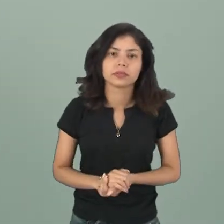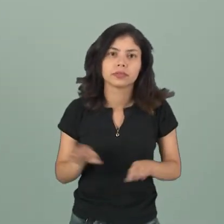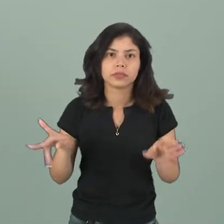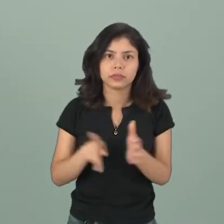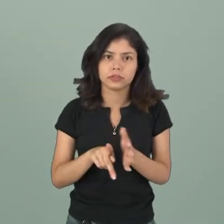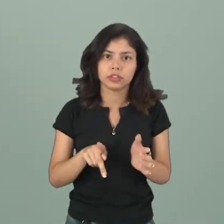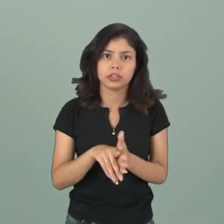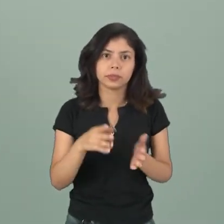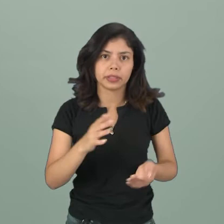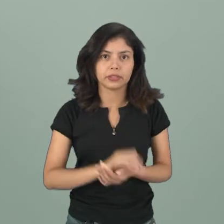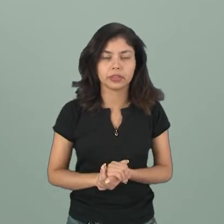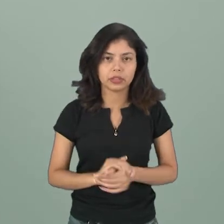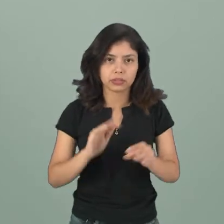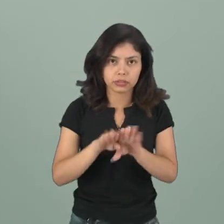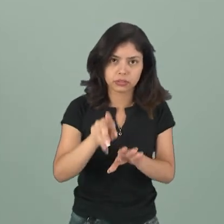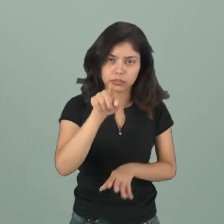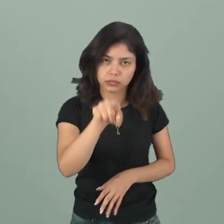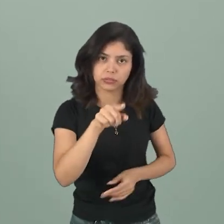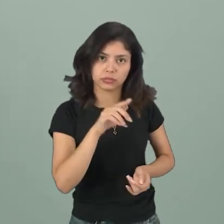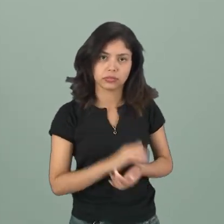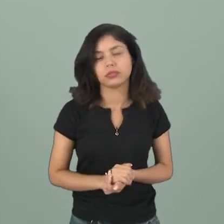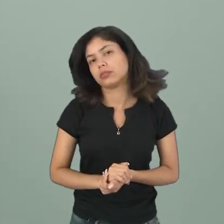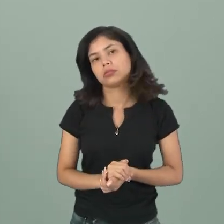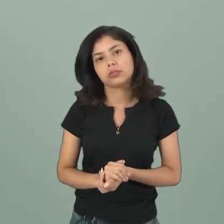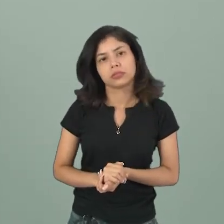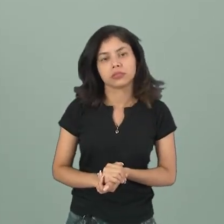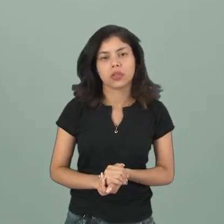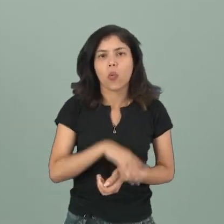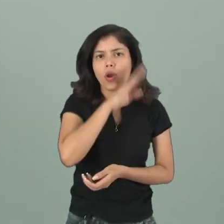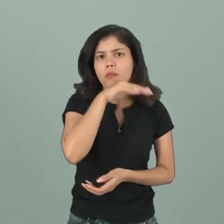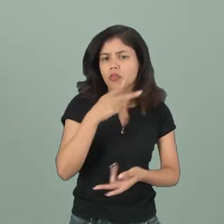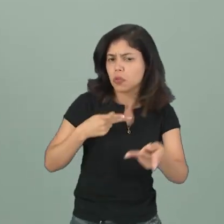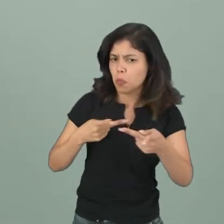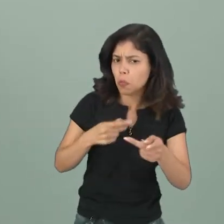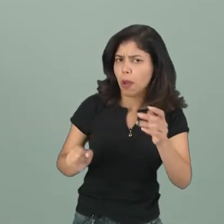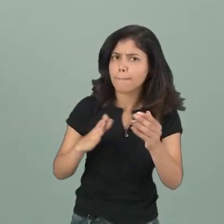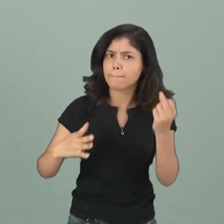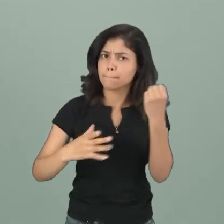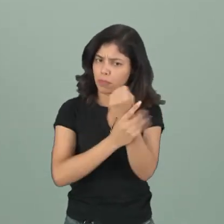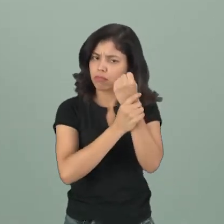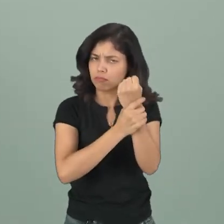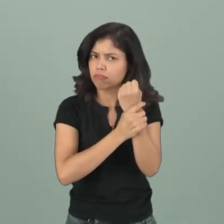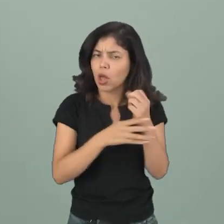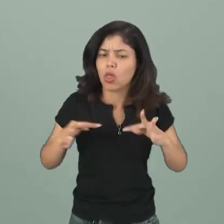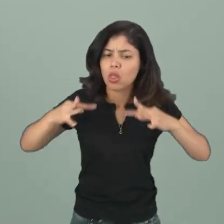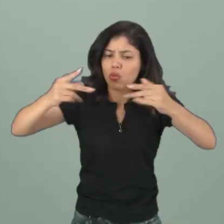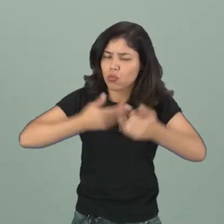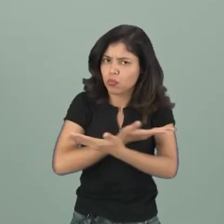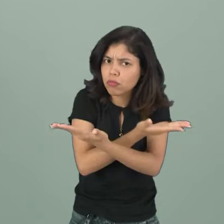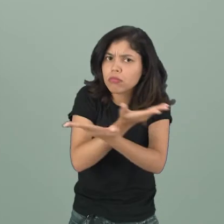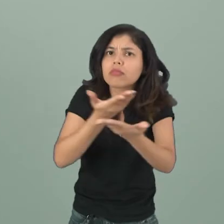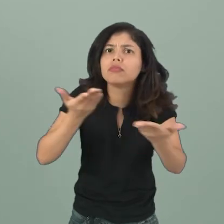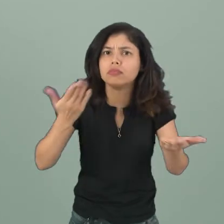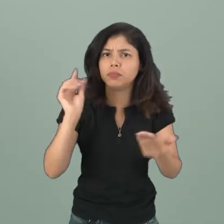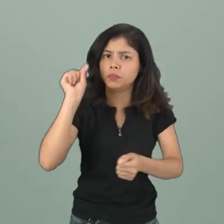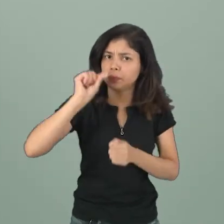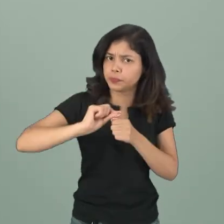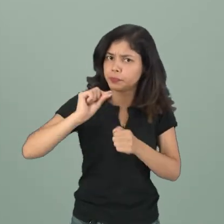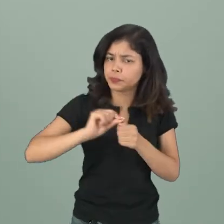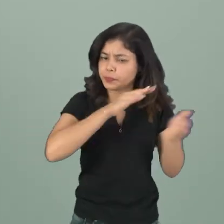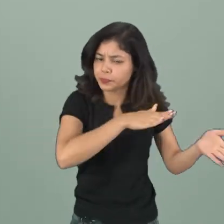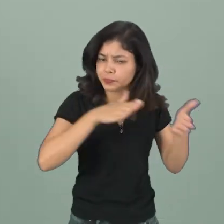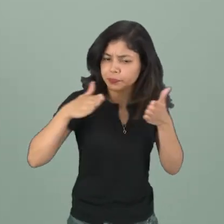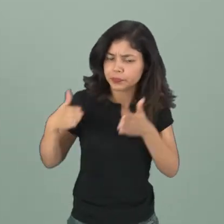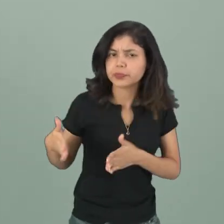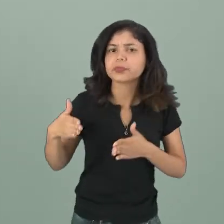por exemplo, ou se há animais que possam comprometer sua segurança. Então tudo isso faz parte da